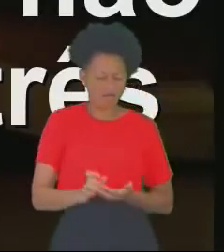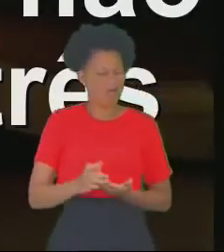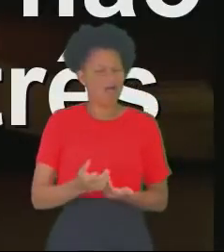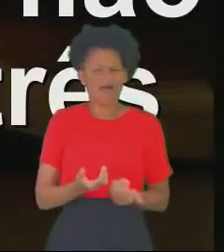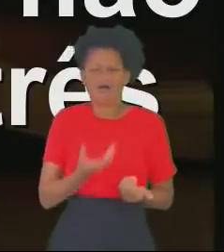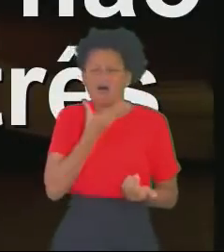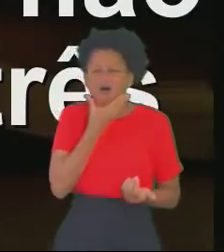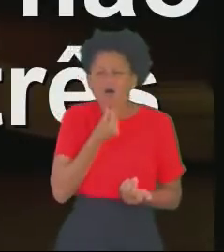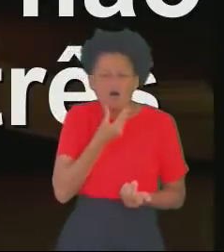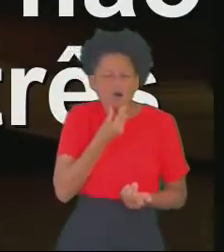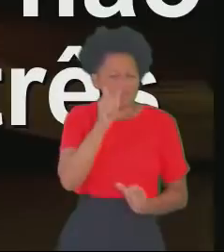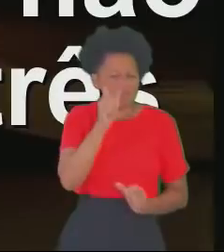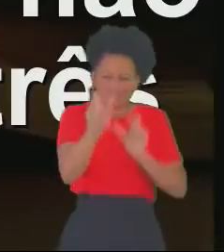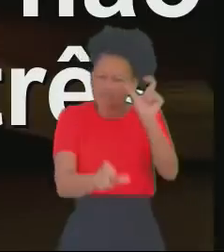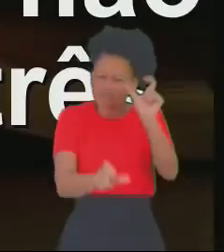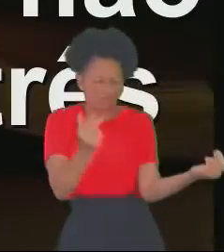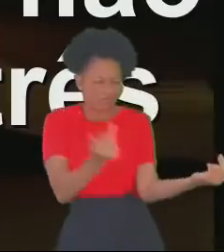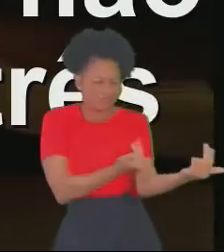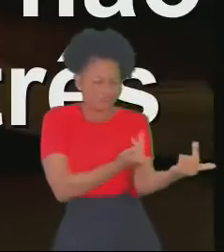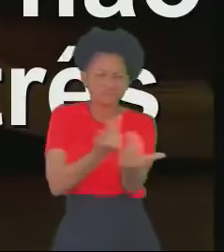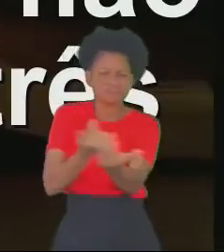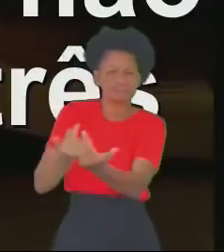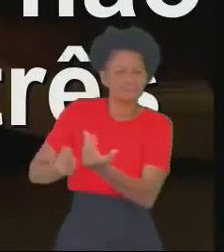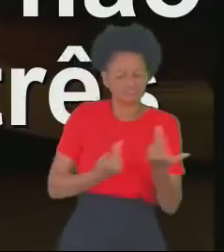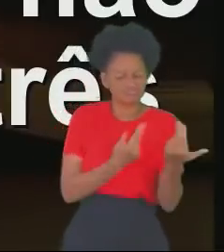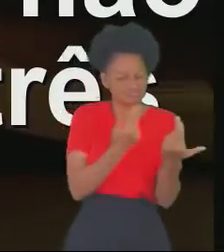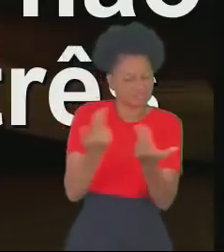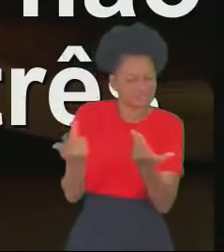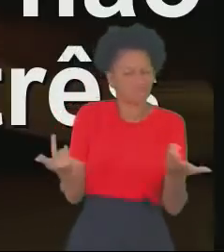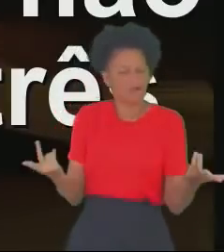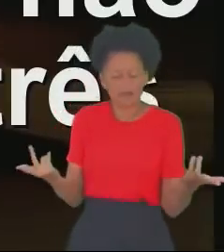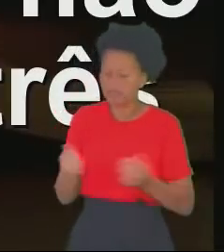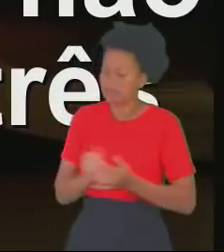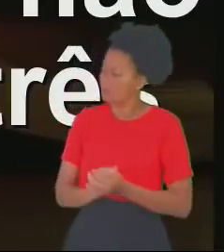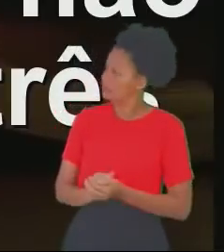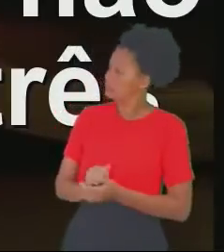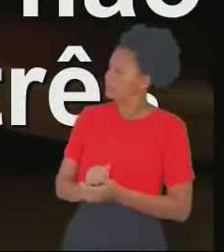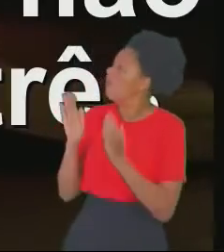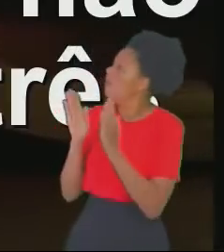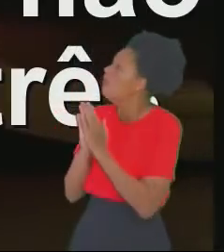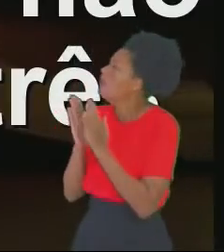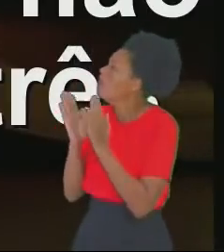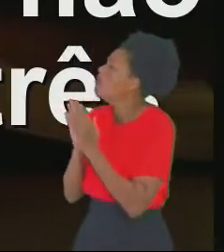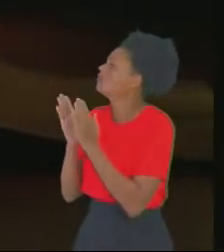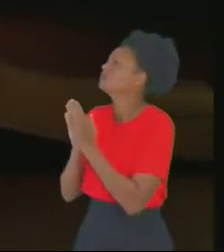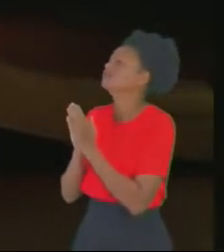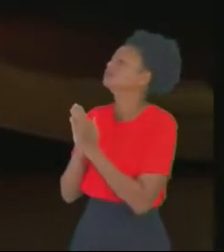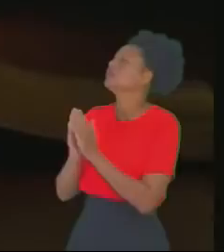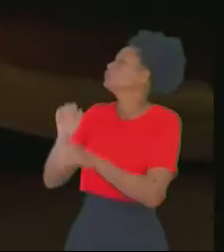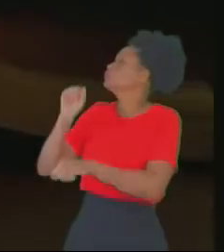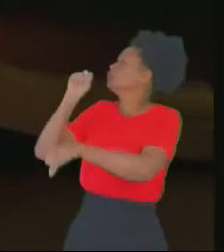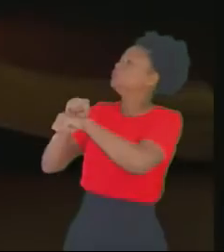mesmas paixões que nós. E orando, pediu que não chovesse. E por